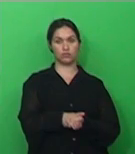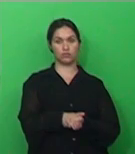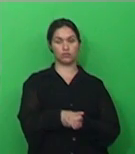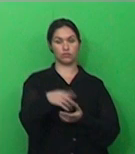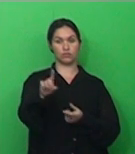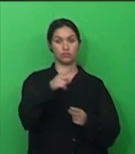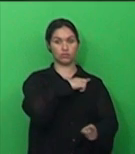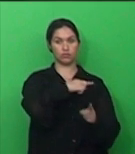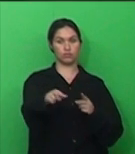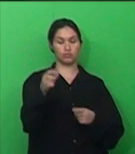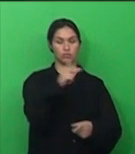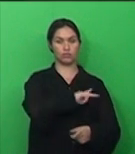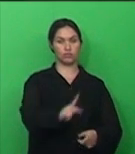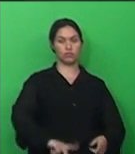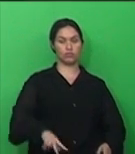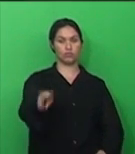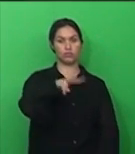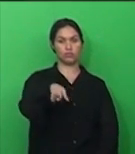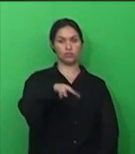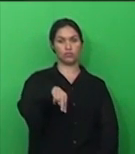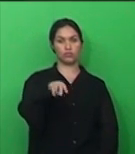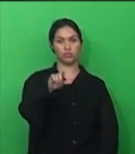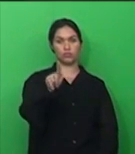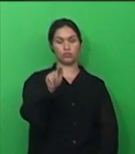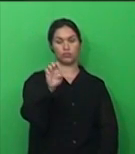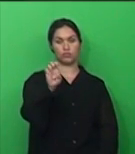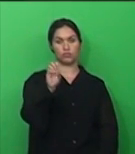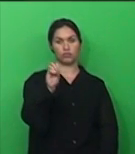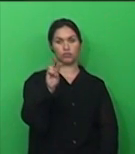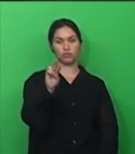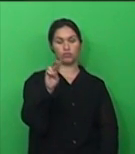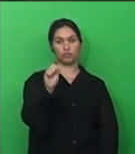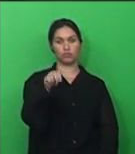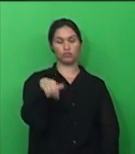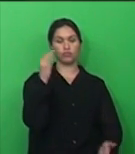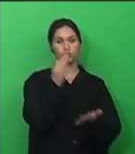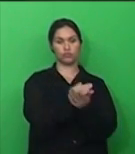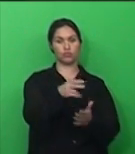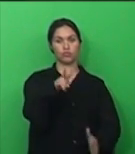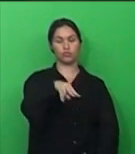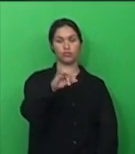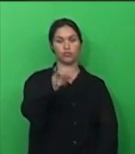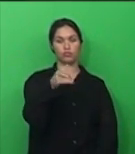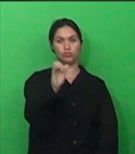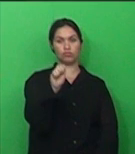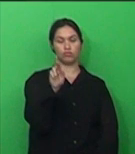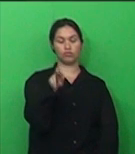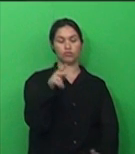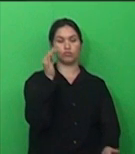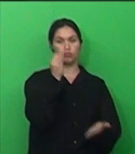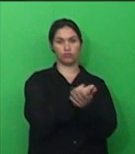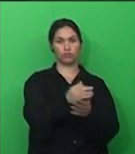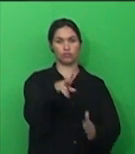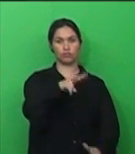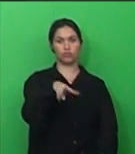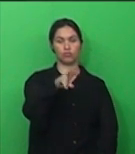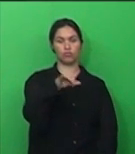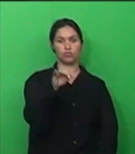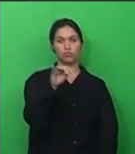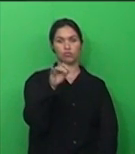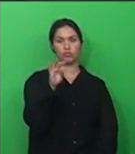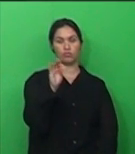Contra o veto, senhor presidente. Vereadora Giovana Zanetti, ausente. Vereador Jair Alexandre, ausente. Vereador João Batista Belori,